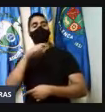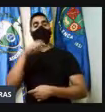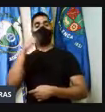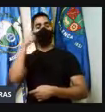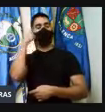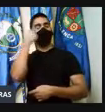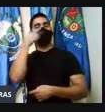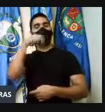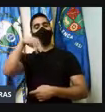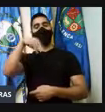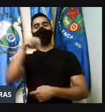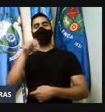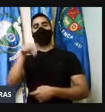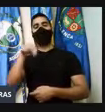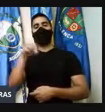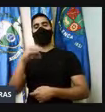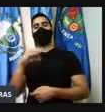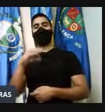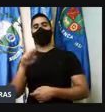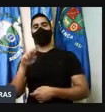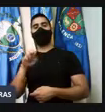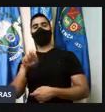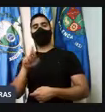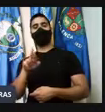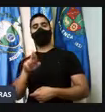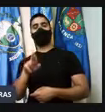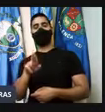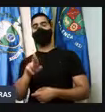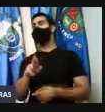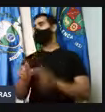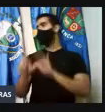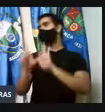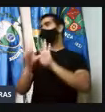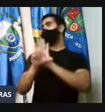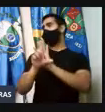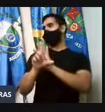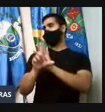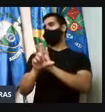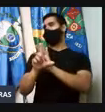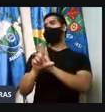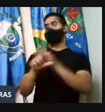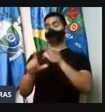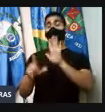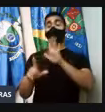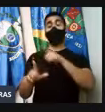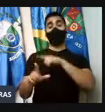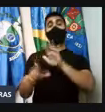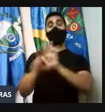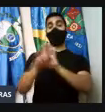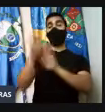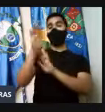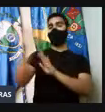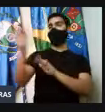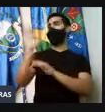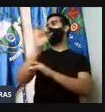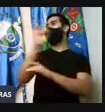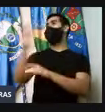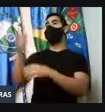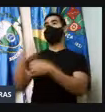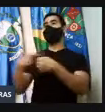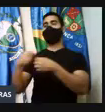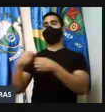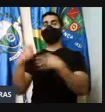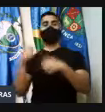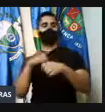monocular. Então, é um reconhecimento. Isso é lei municipal. Existe a lei federal, presidente, e cada município tem que aprovar sua lei própria